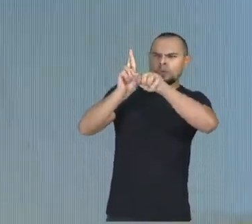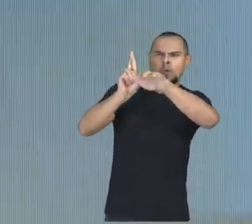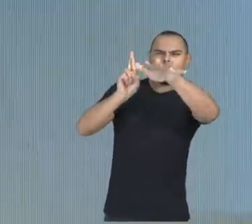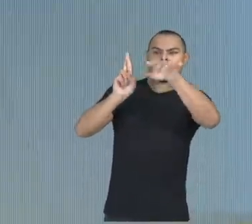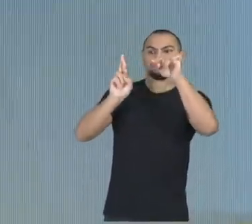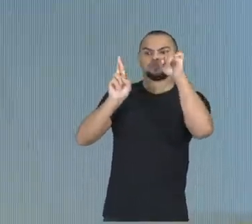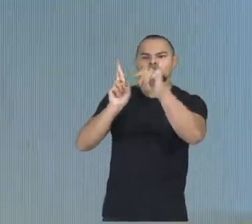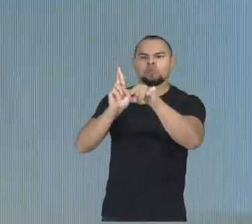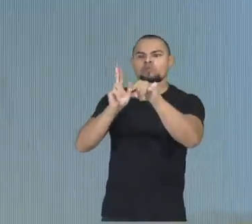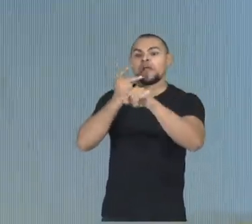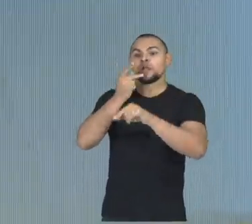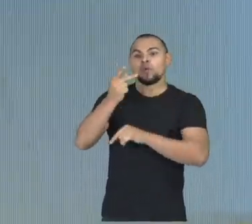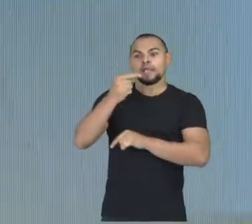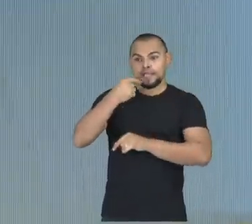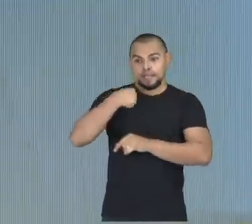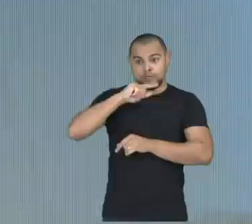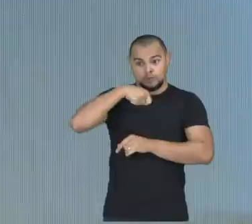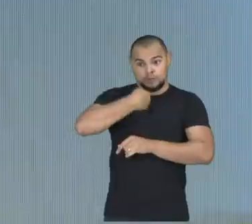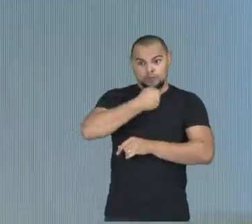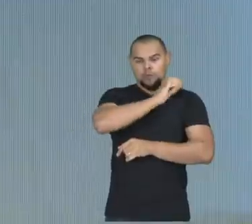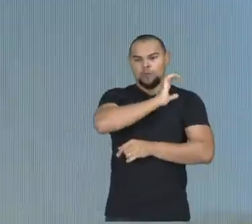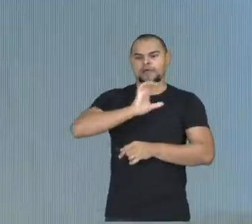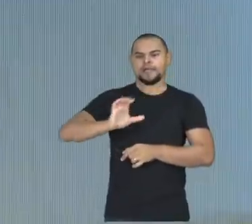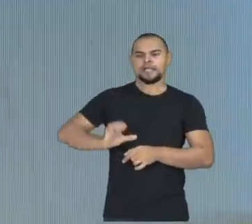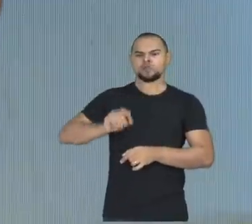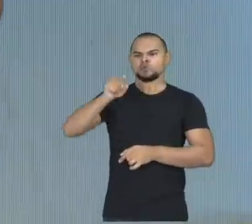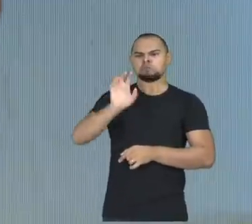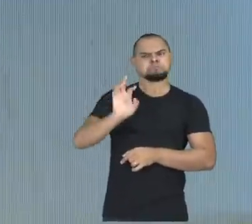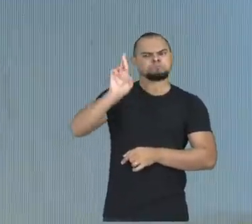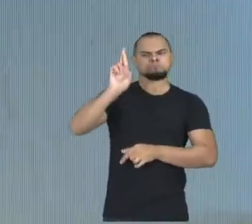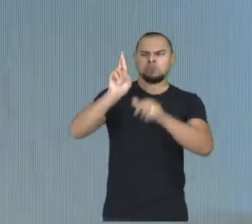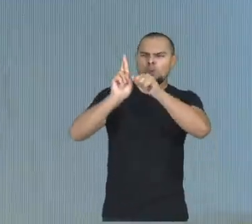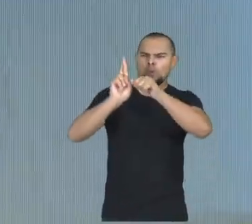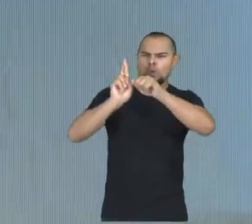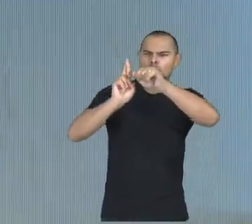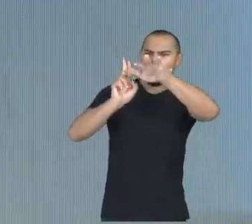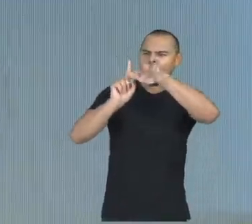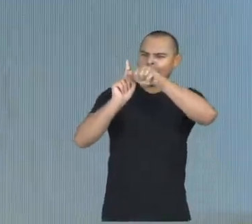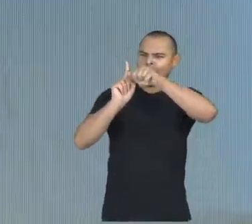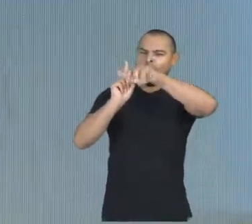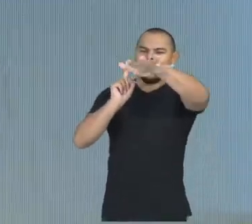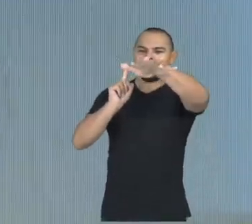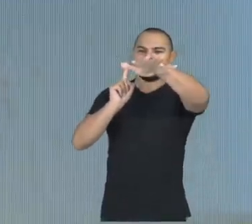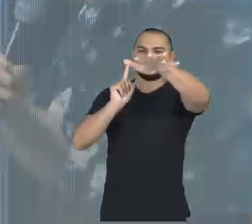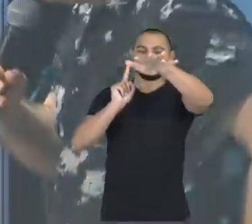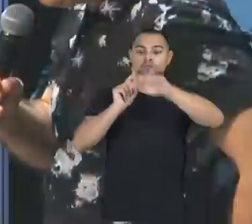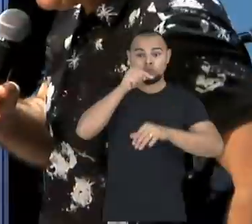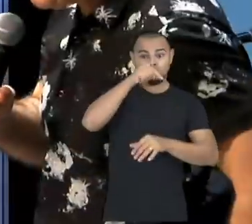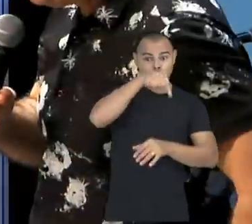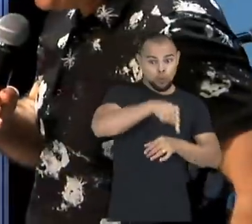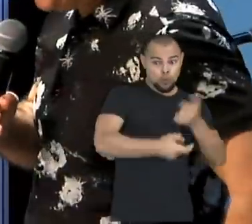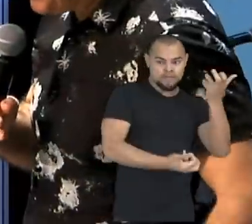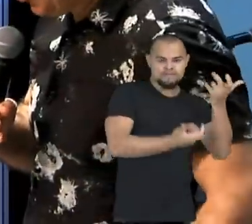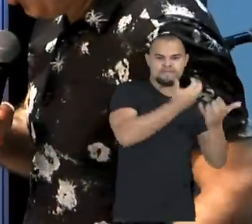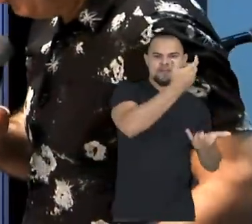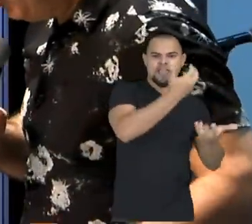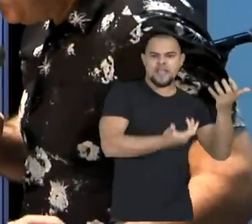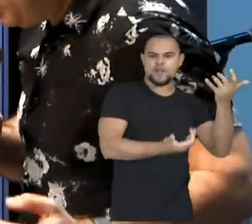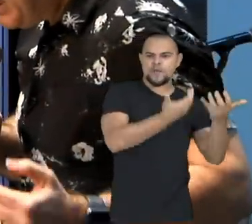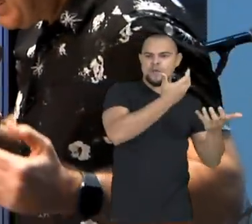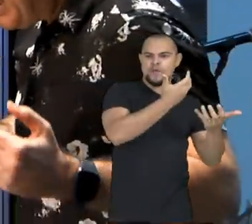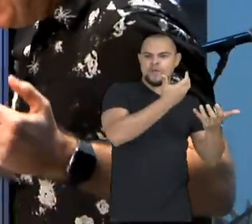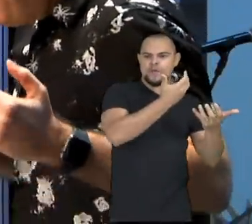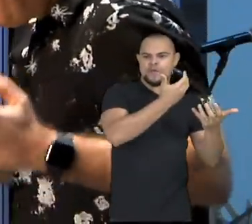sua afirmação de que eu sou Cristo, o Filho de Deus vivo. E o que é que ele diz mais? As portas do Hades, ou